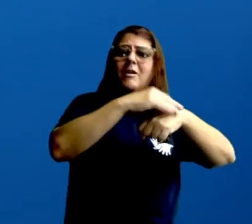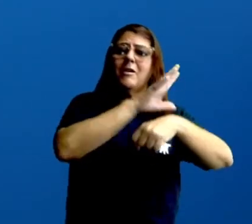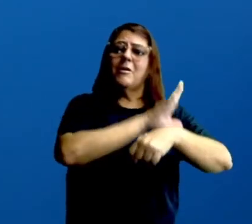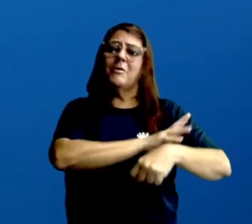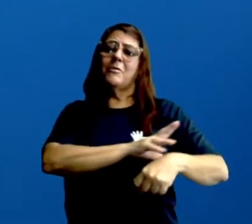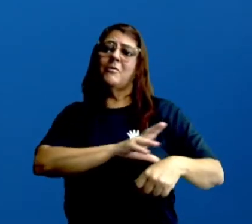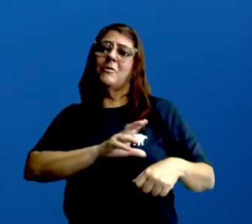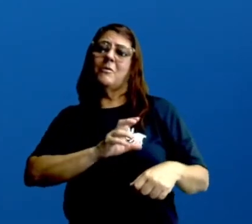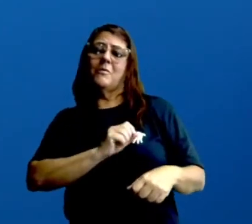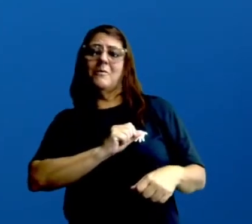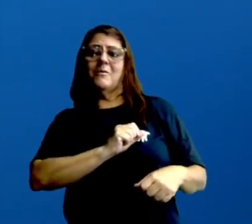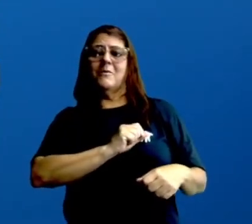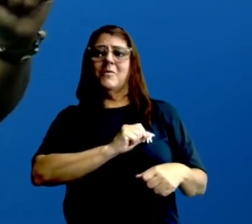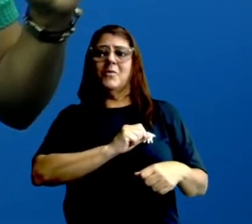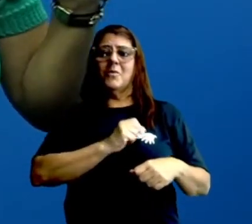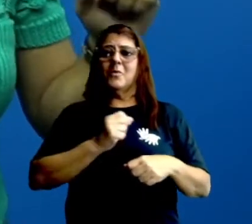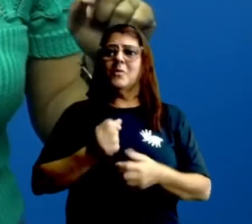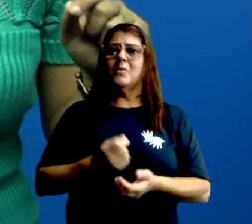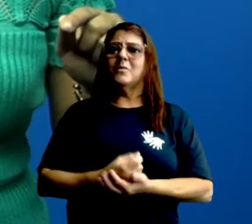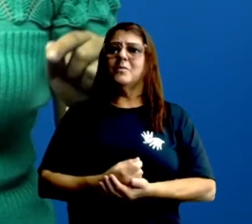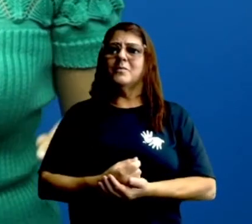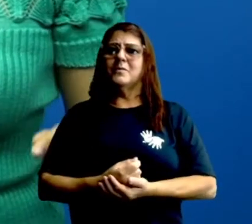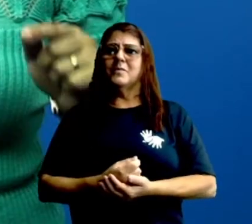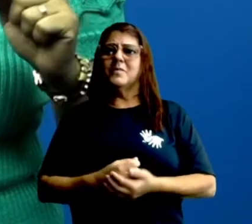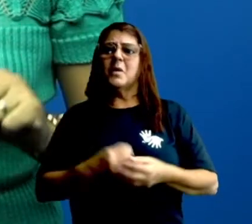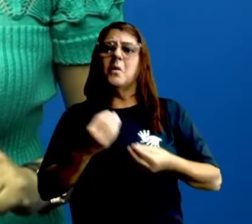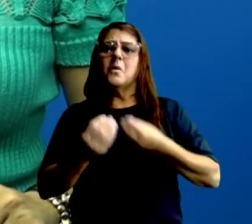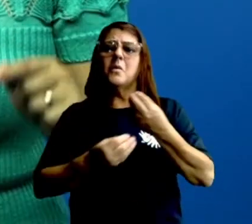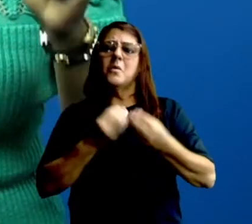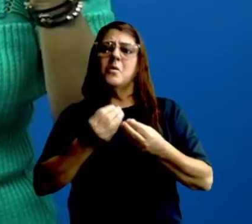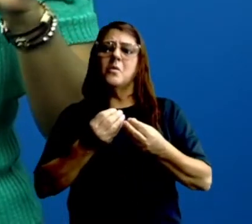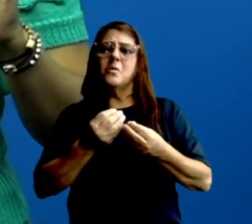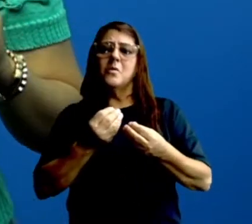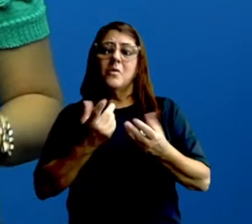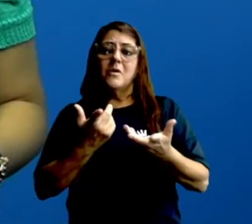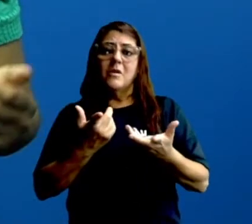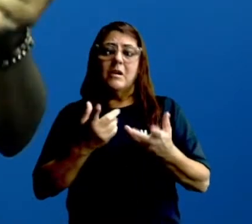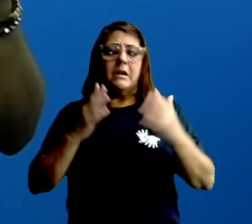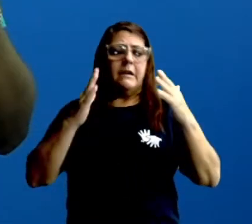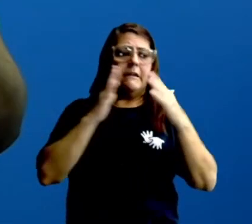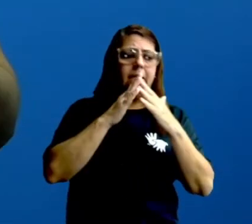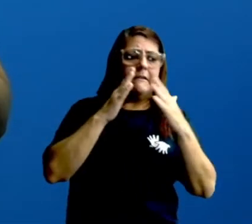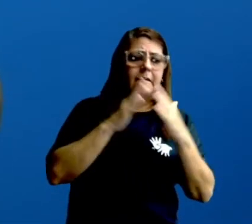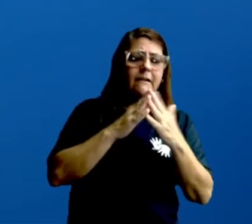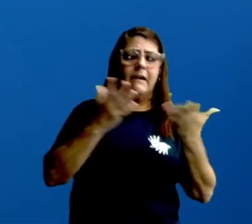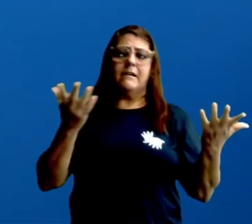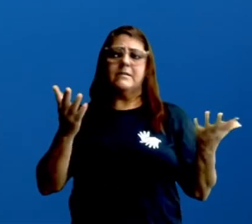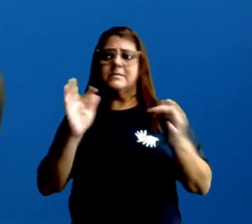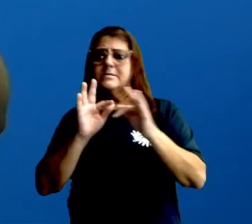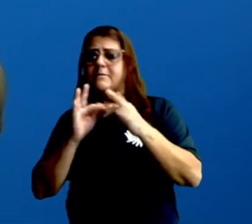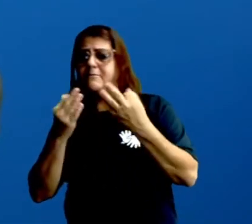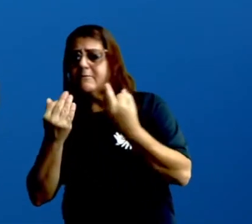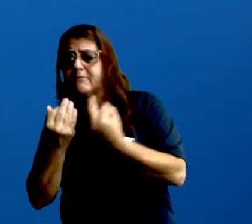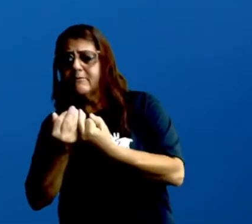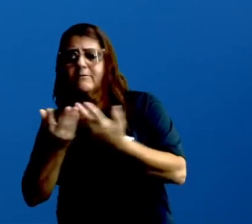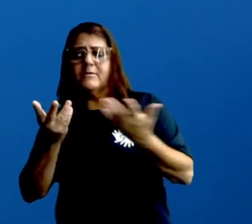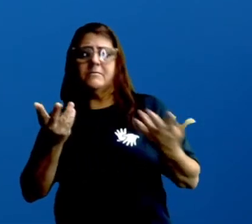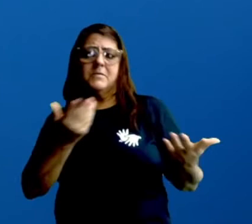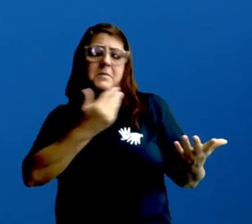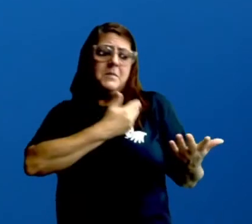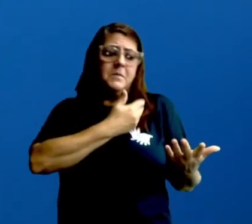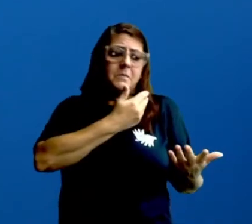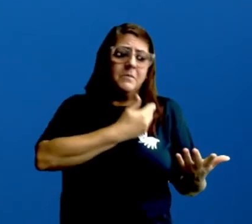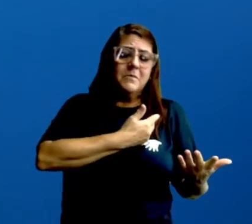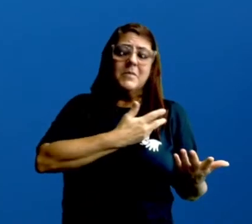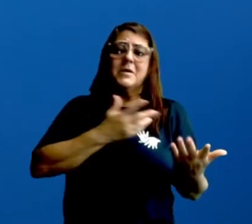palavra de ordem sempre começando aí ó com trabalho de fio de formiguinha na nossa casa com os nossos pais com os